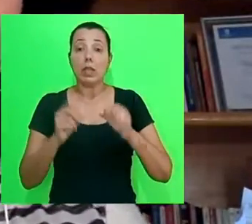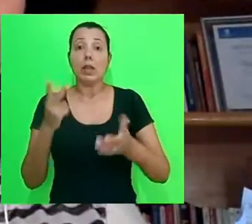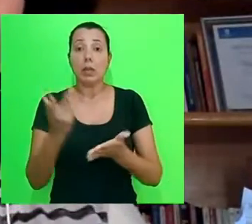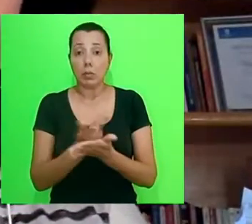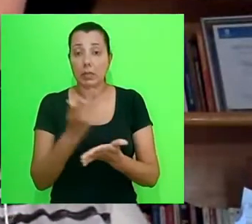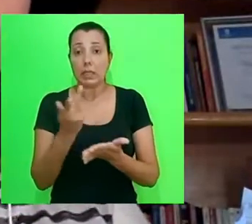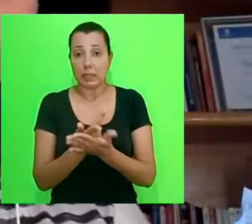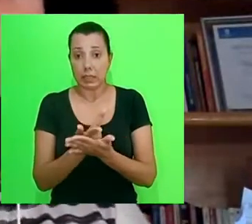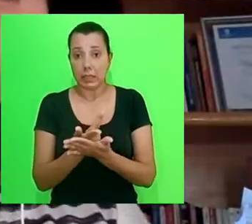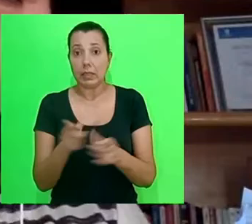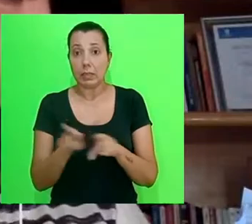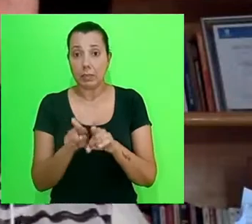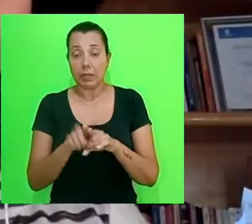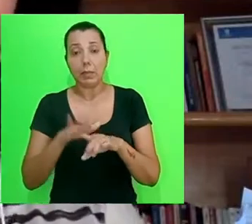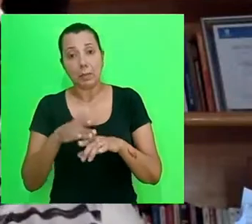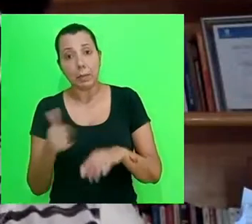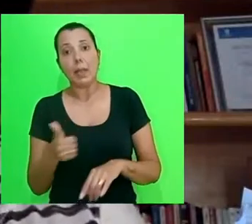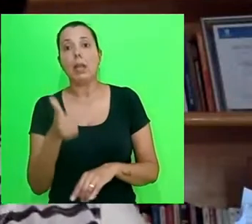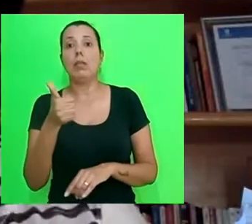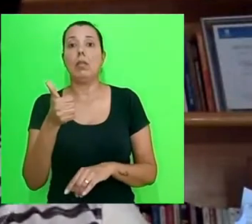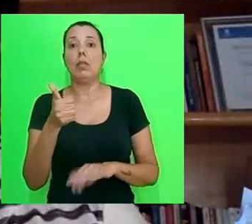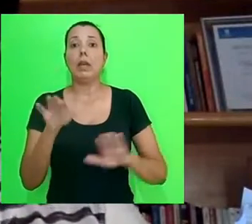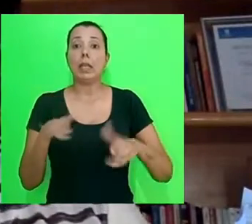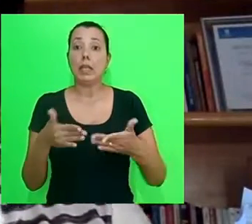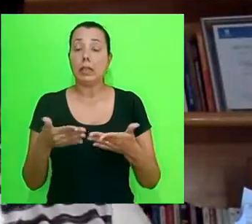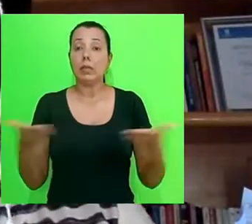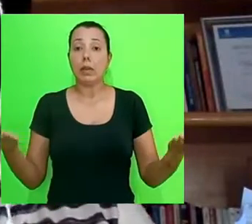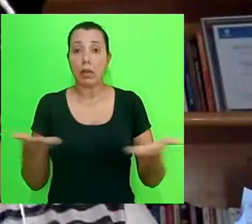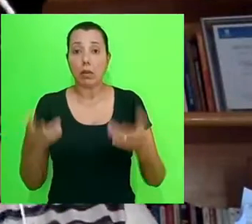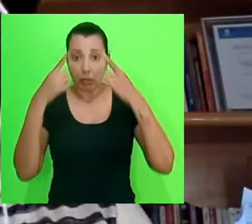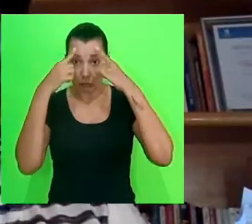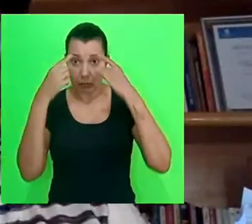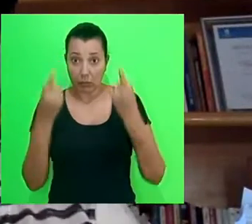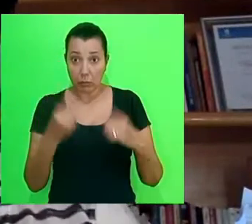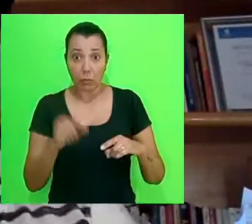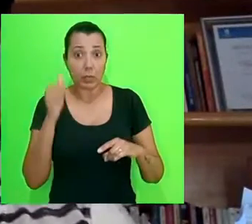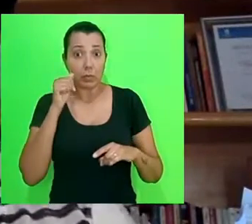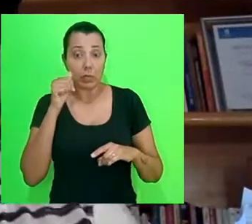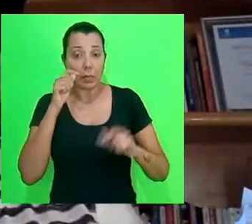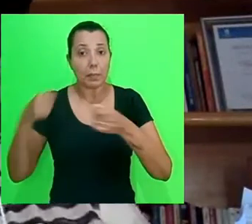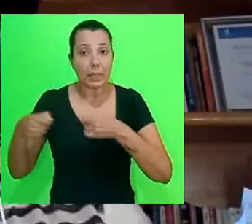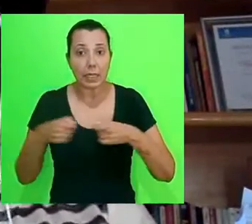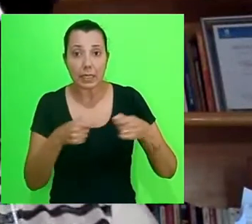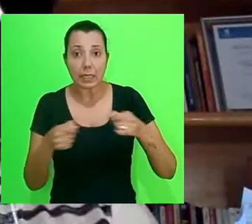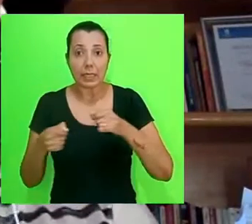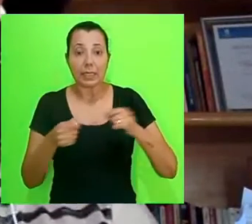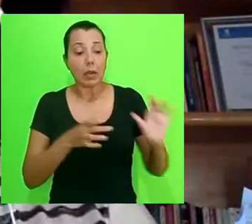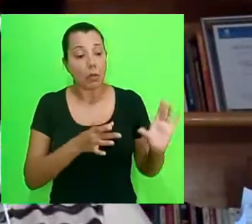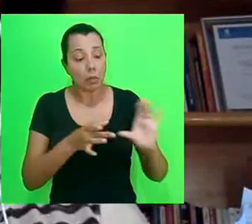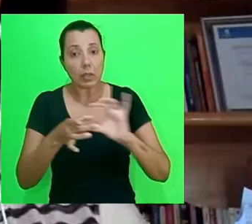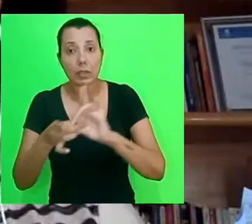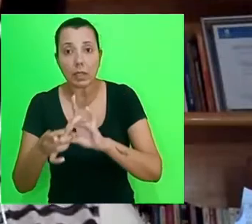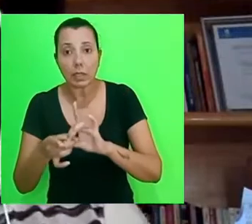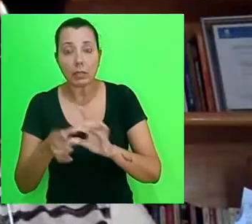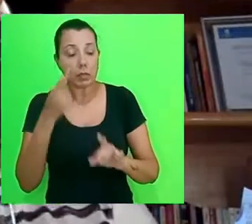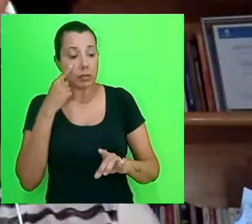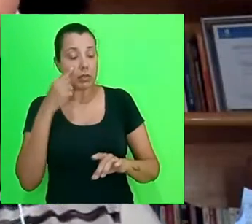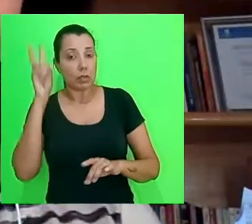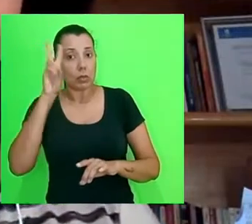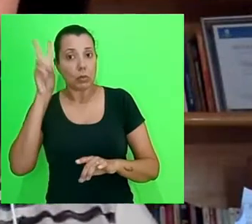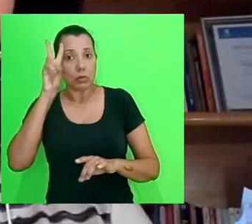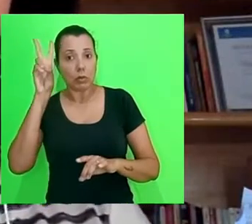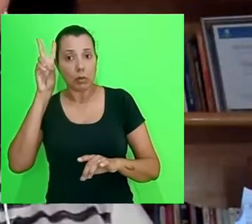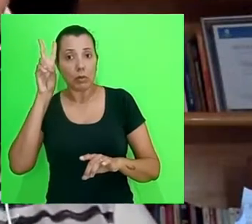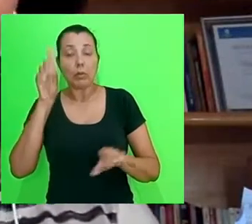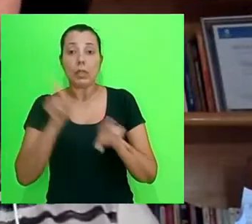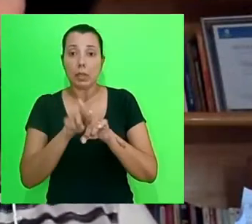essa violência que era naturalizada no ambiente das famílias, naturalizada na sociedade, ela passou a ser tratada como um